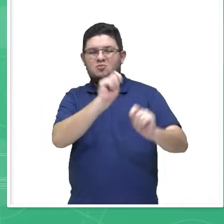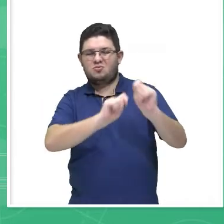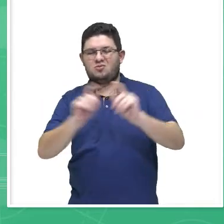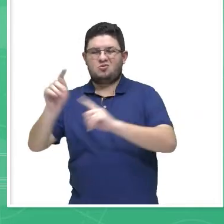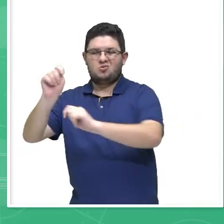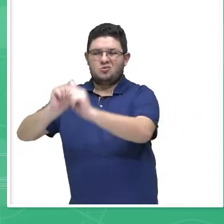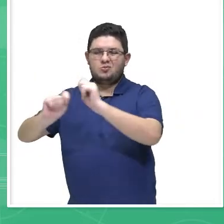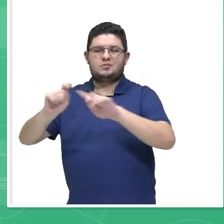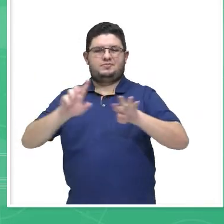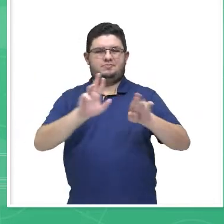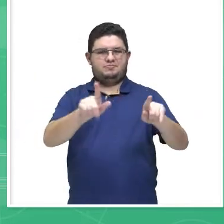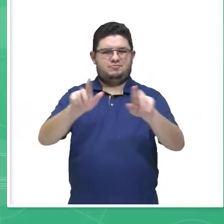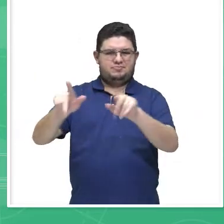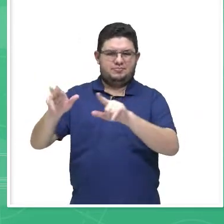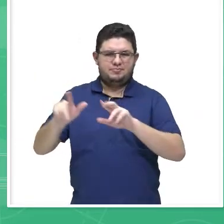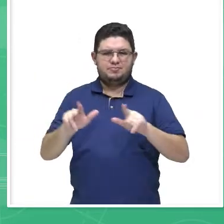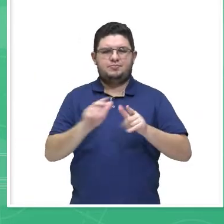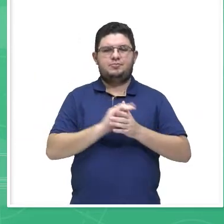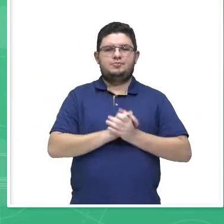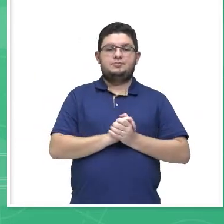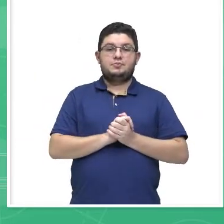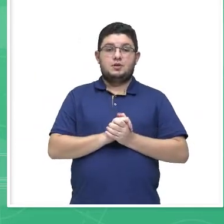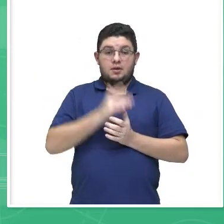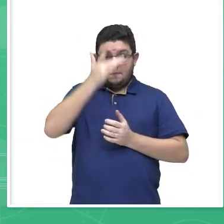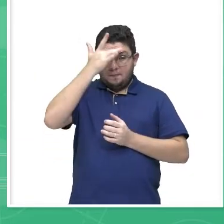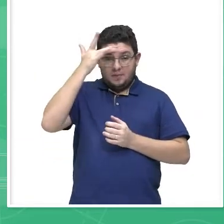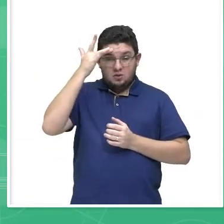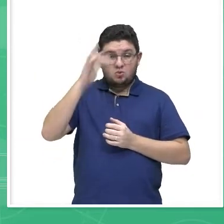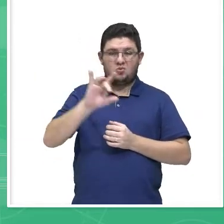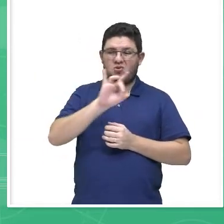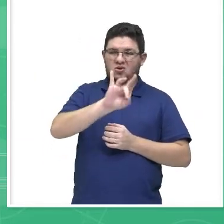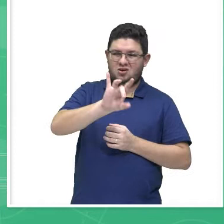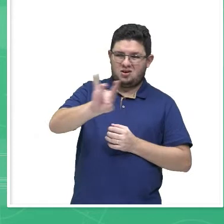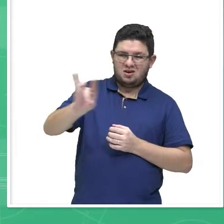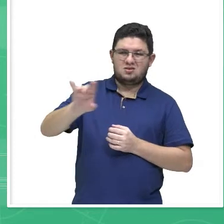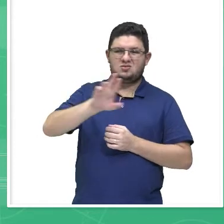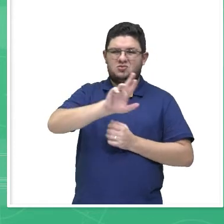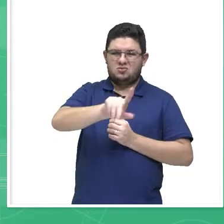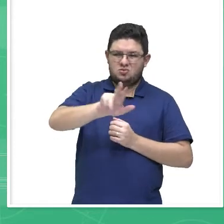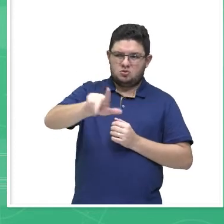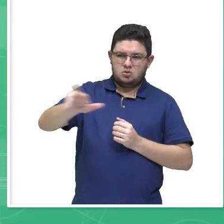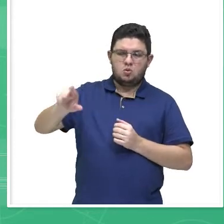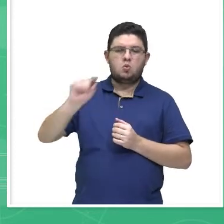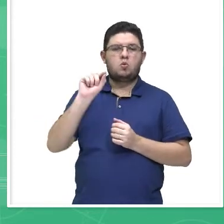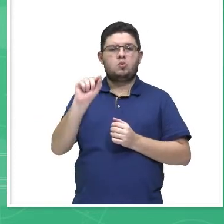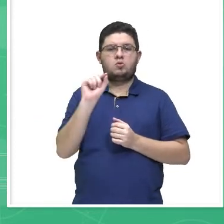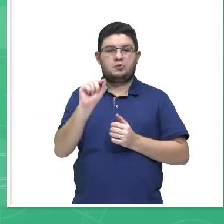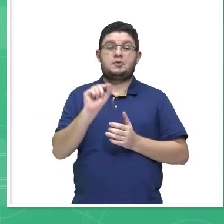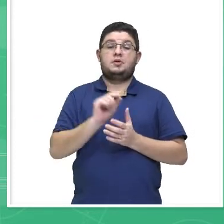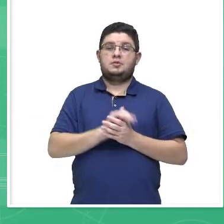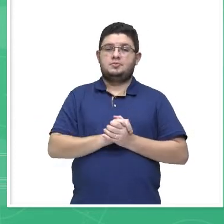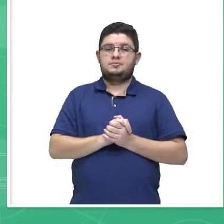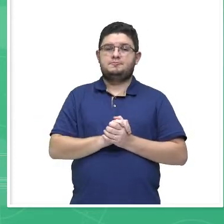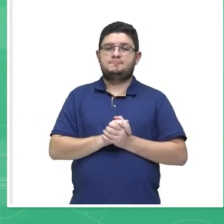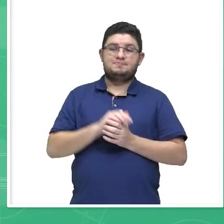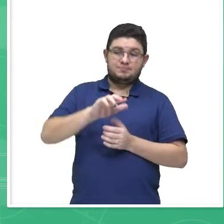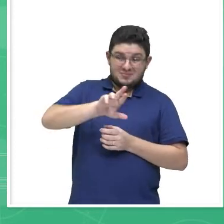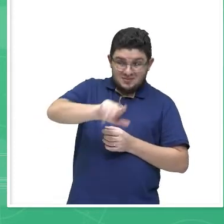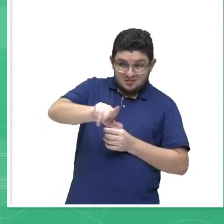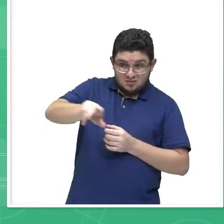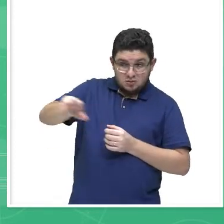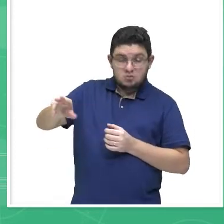diferentes. Cada pessoa, de acordo com a observação de Marx, está submetida a